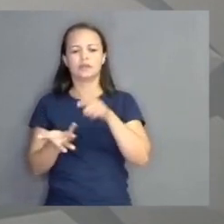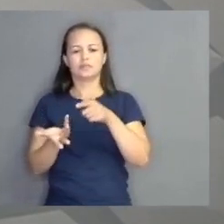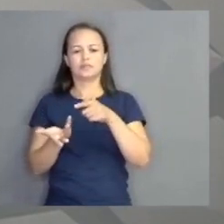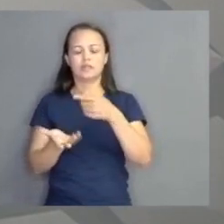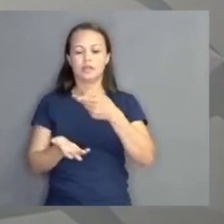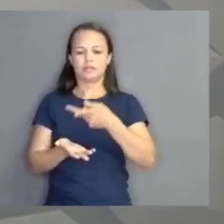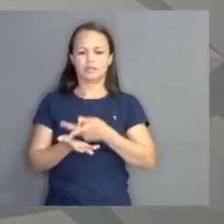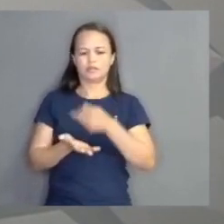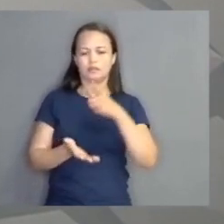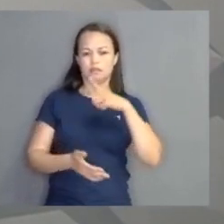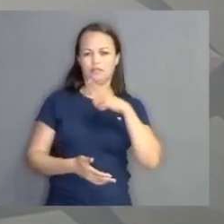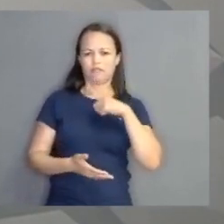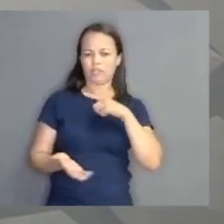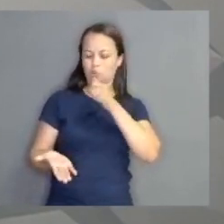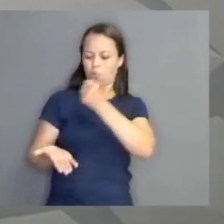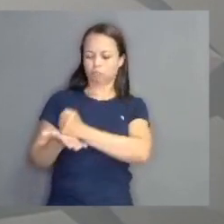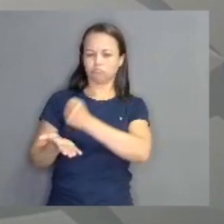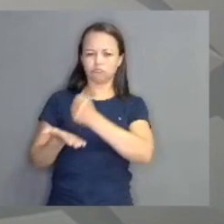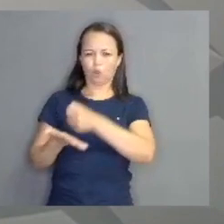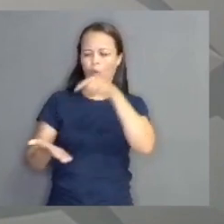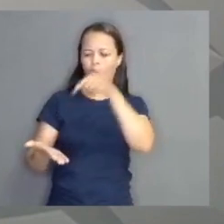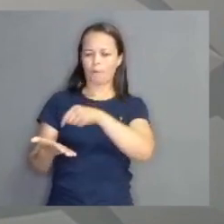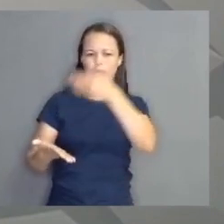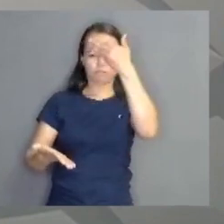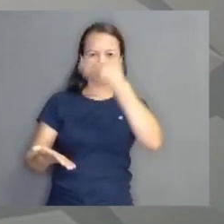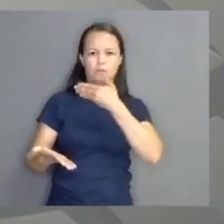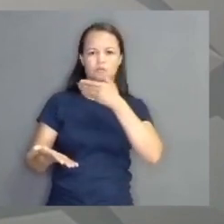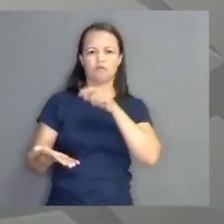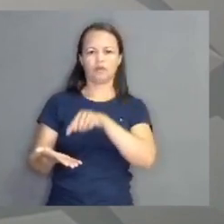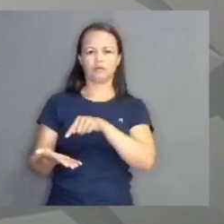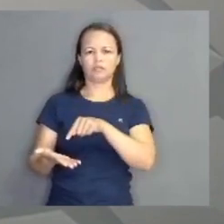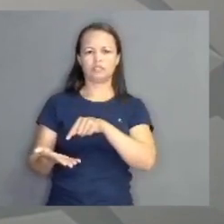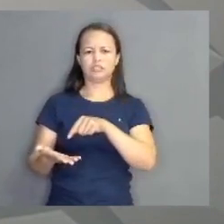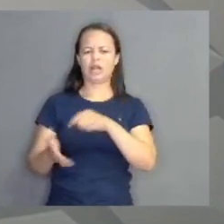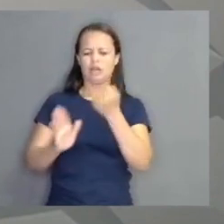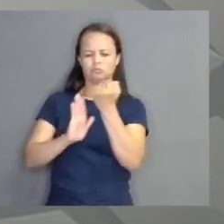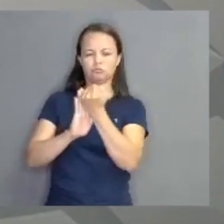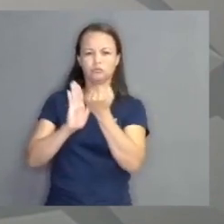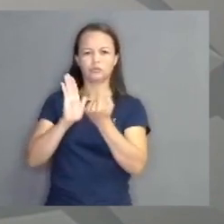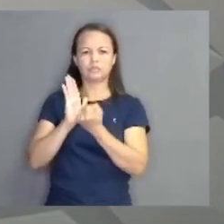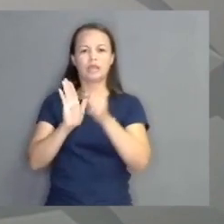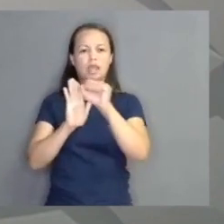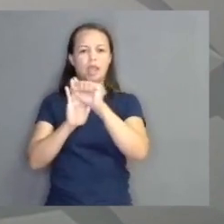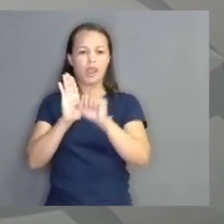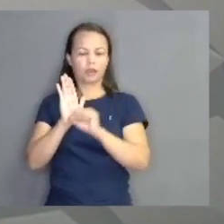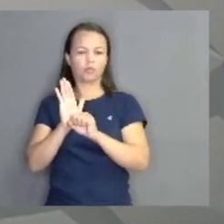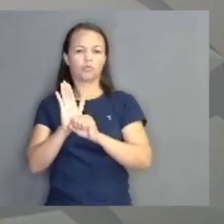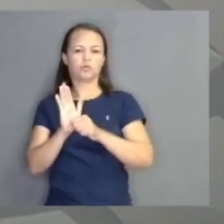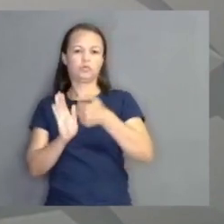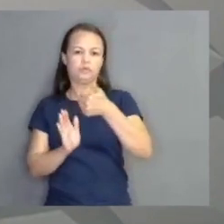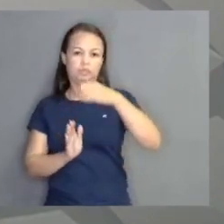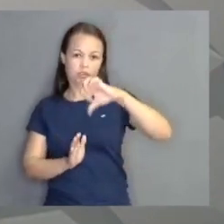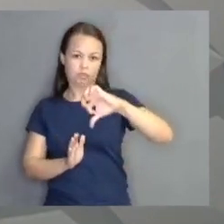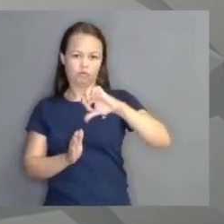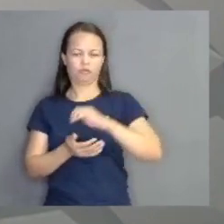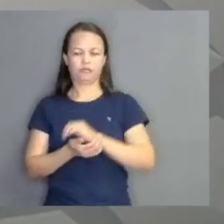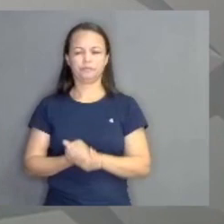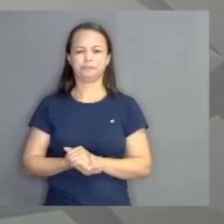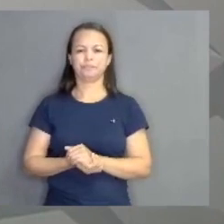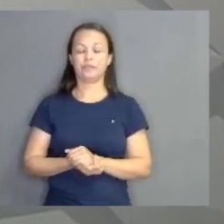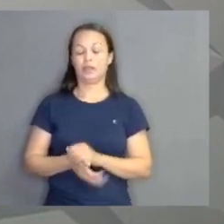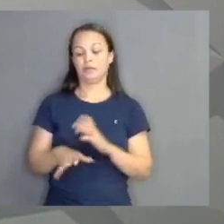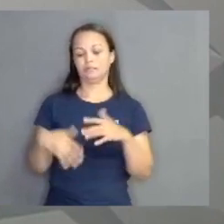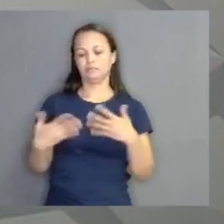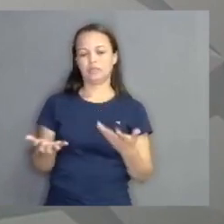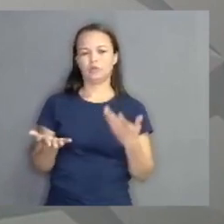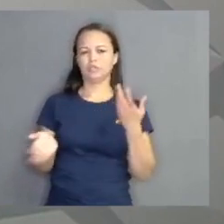em posse de algum documento. Isso aí era lá no século XIX, tá certo, gente? Então, eles diziam: realmente